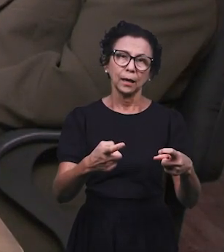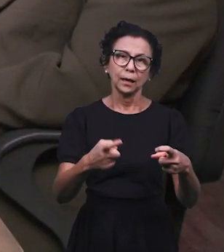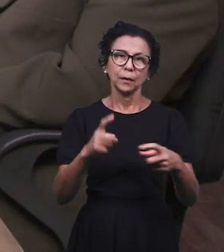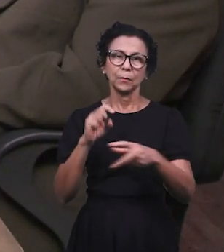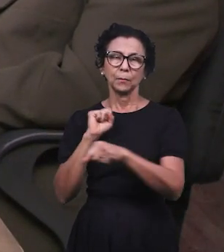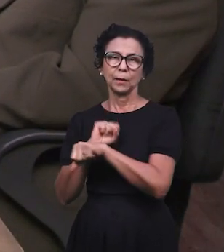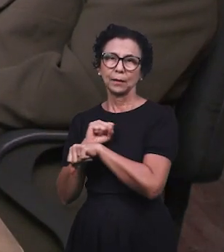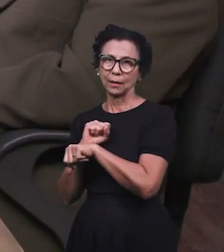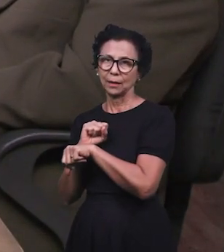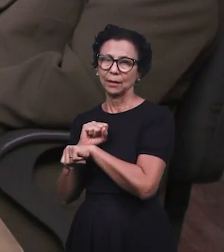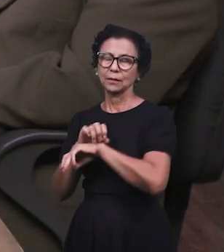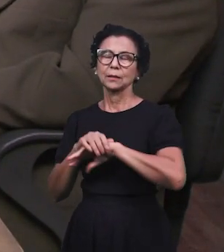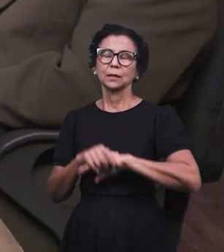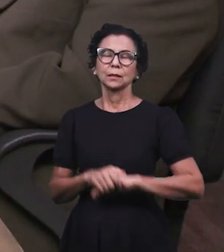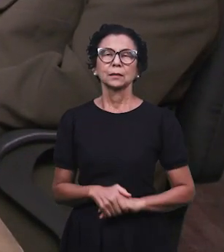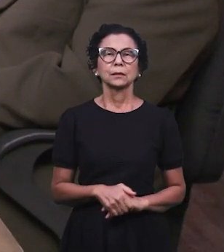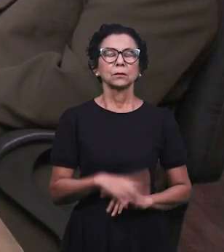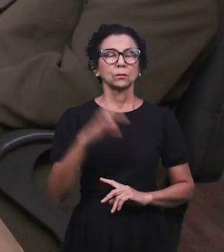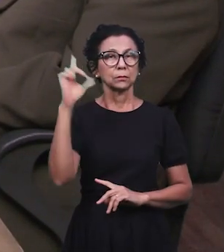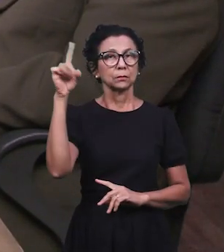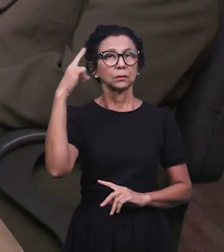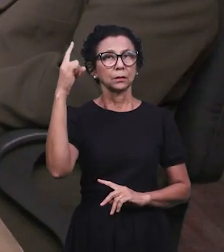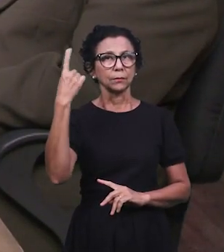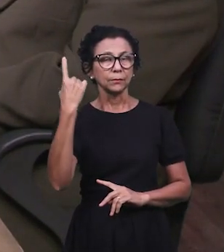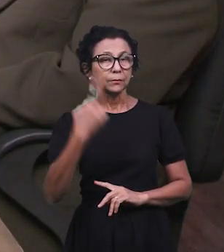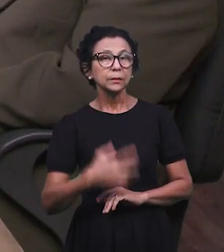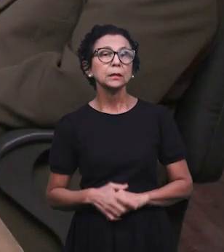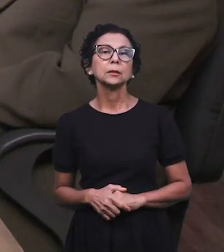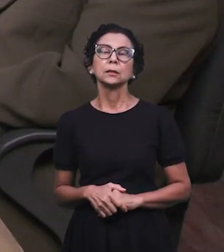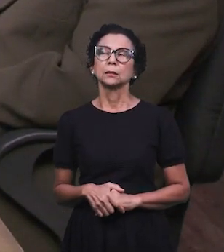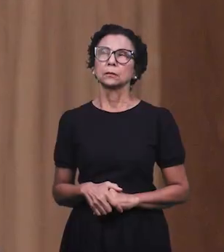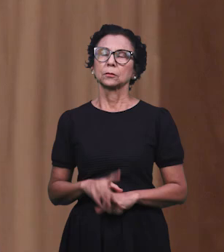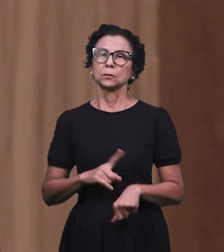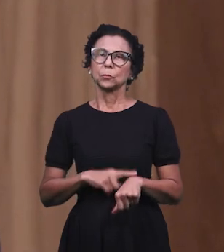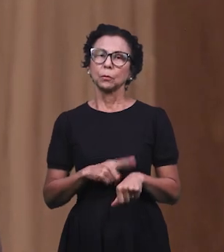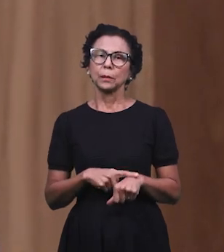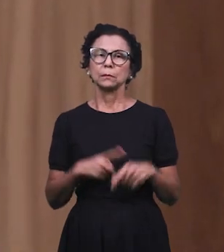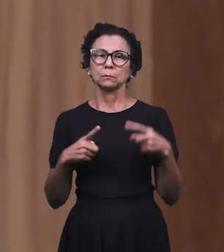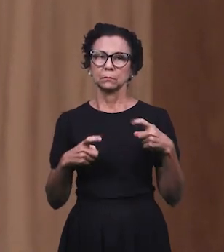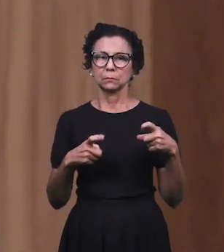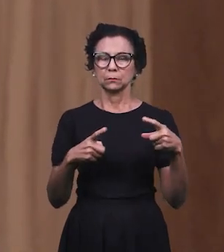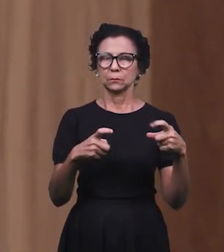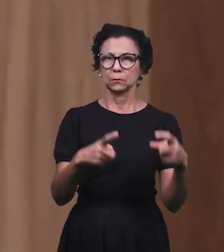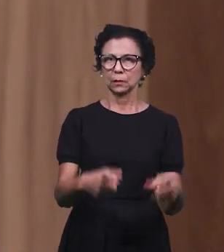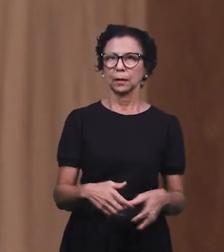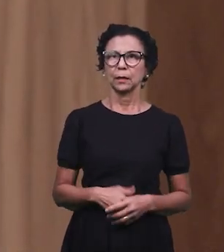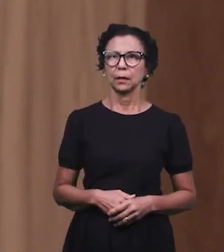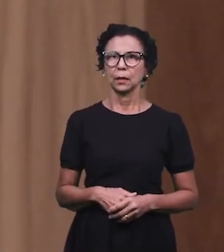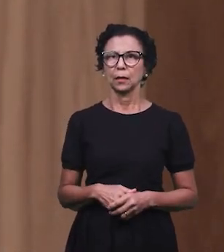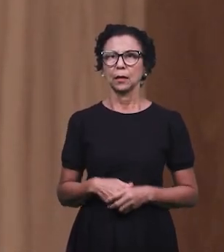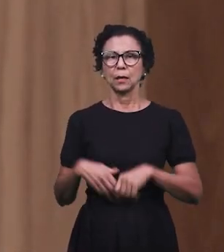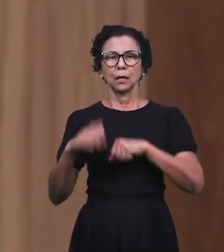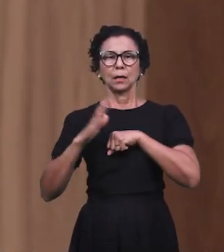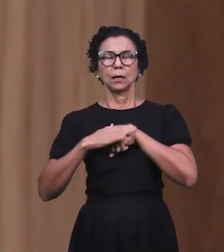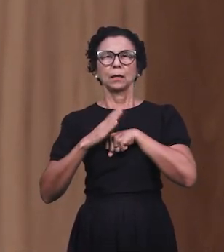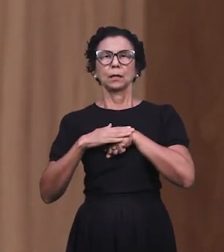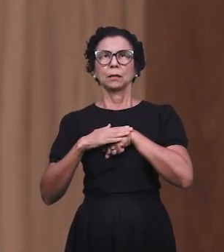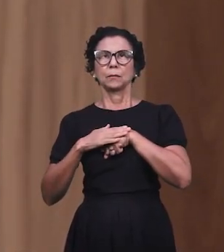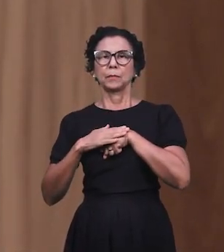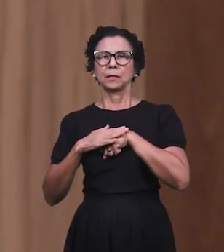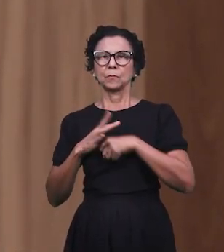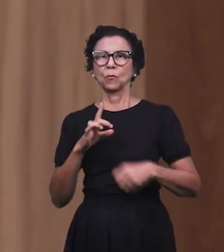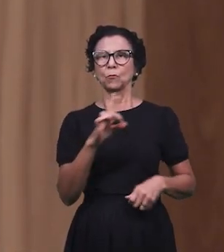recuar. Amém. Né? Davi, certa ocasião ali, diante de um conflito, digamos assim, ele não foi ao